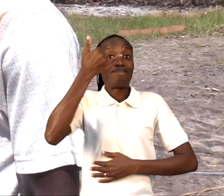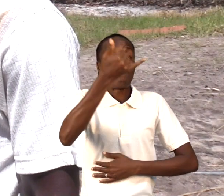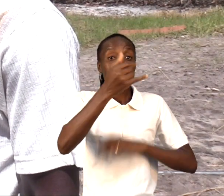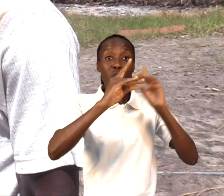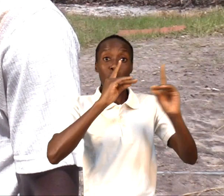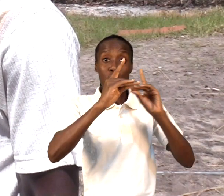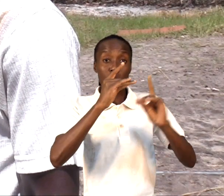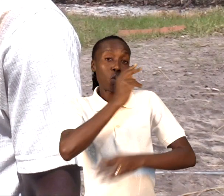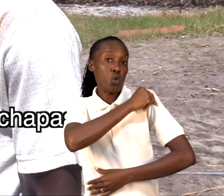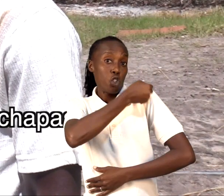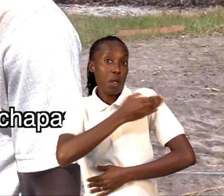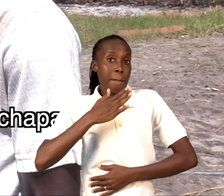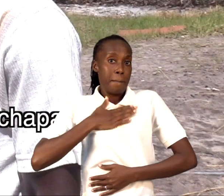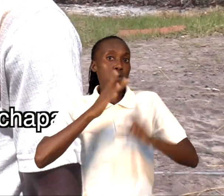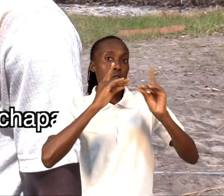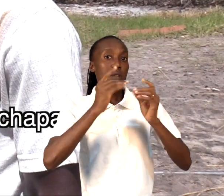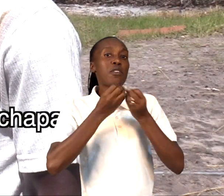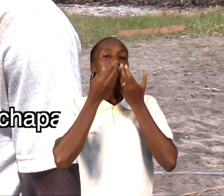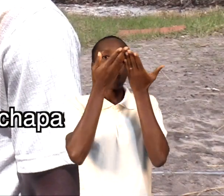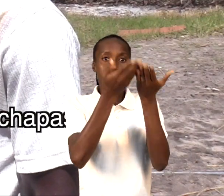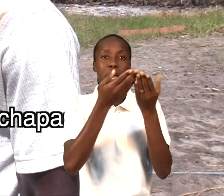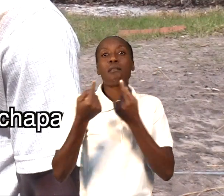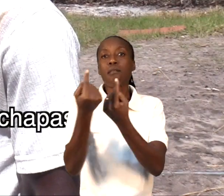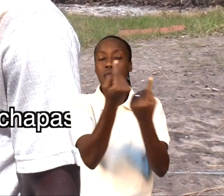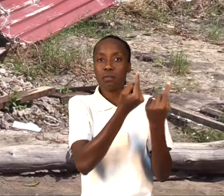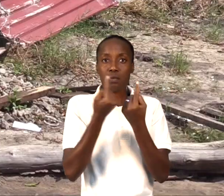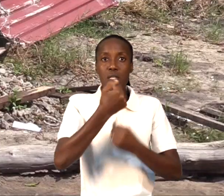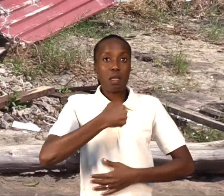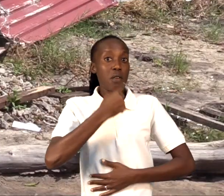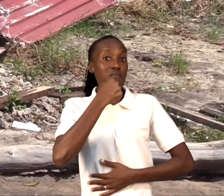da situação. Eu disse que a qualquer momento vamos ficar sem chapas.